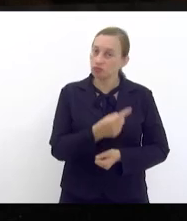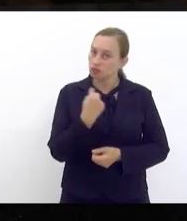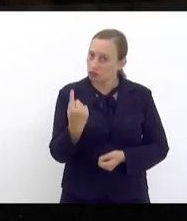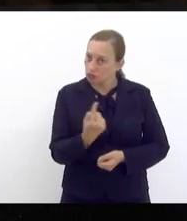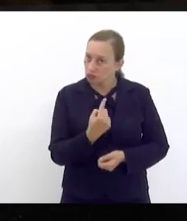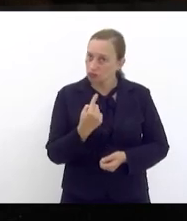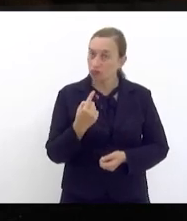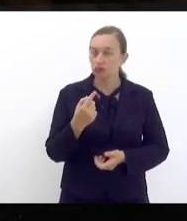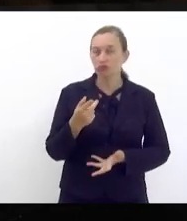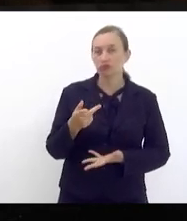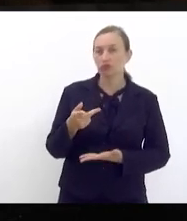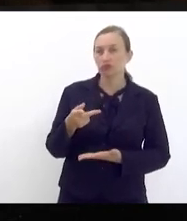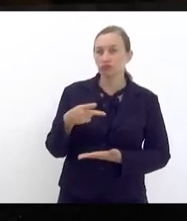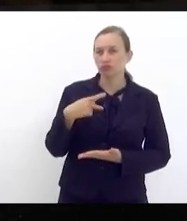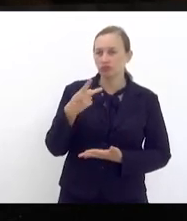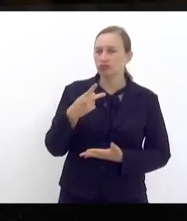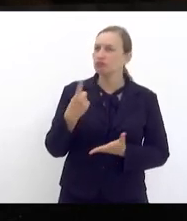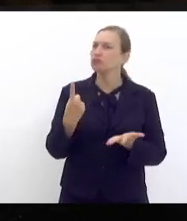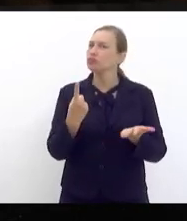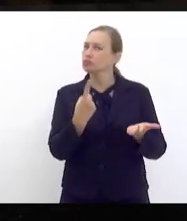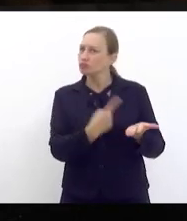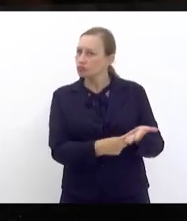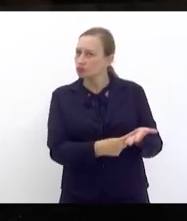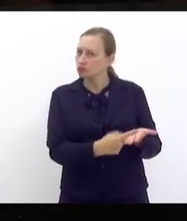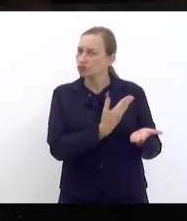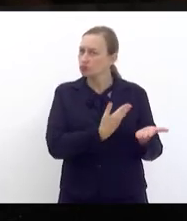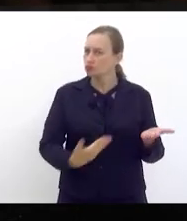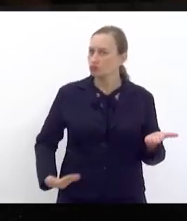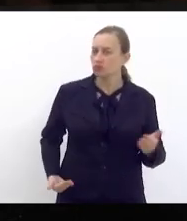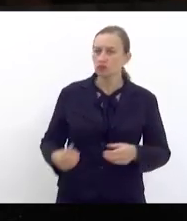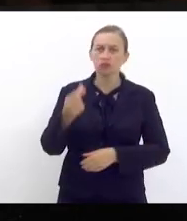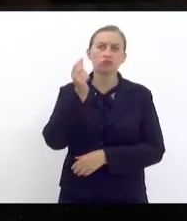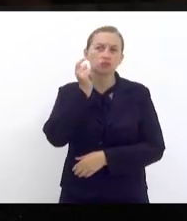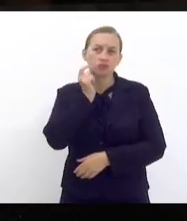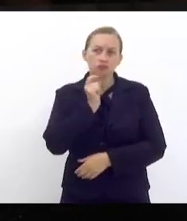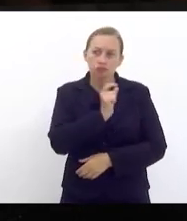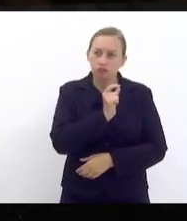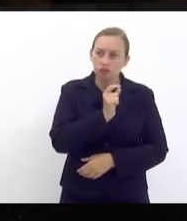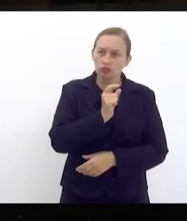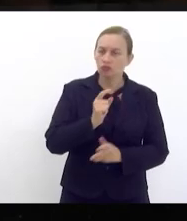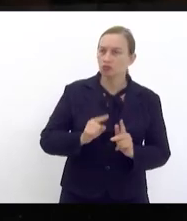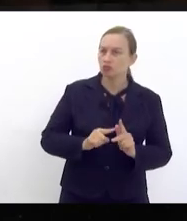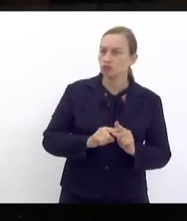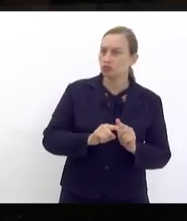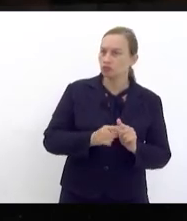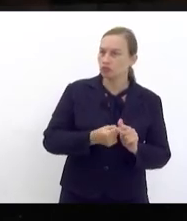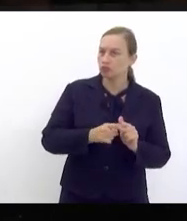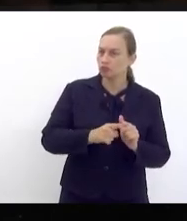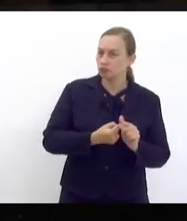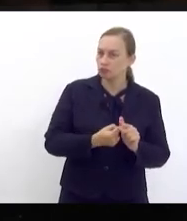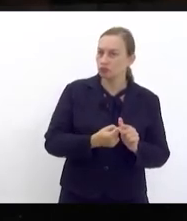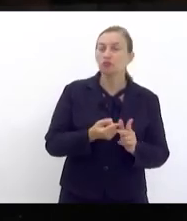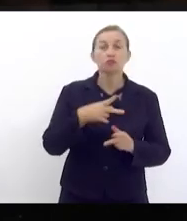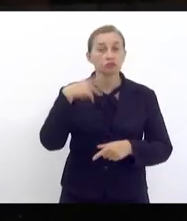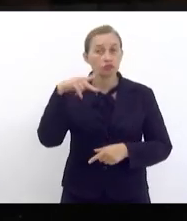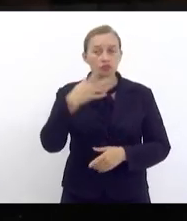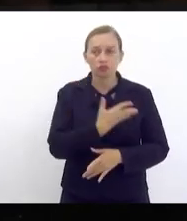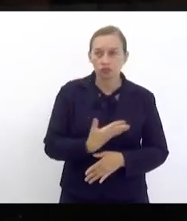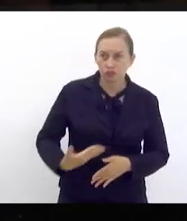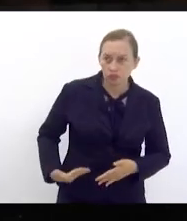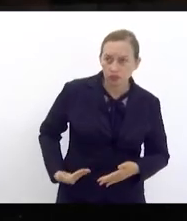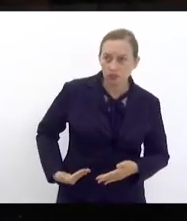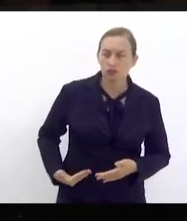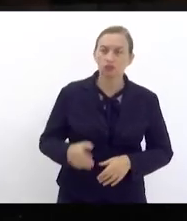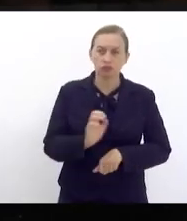traga a menção do compromisso do governo Cláudio Castro na manutenção das políticas públicas